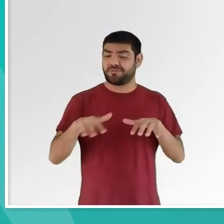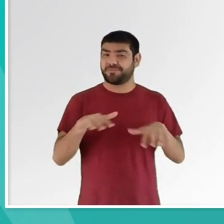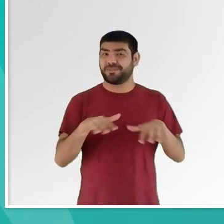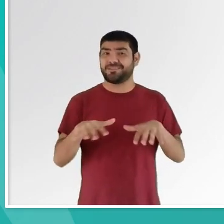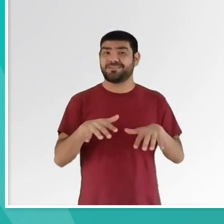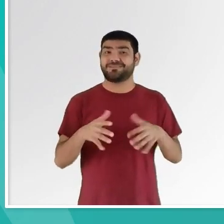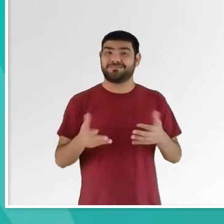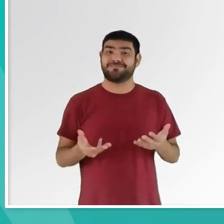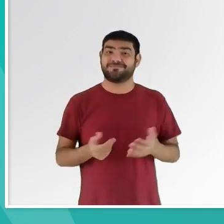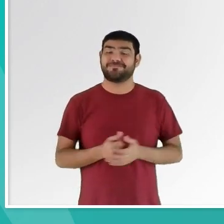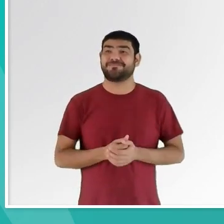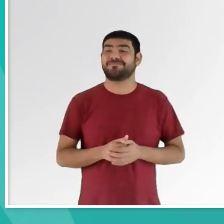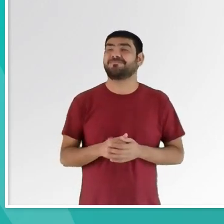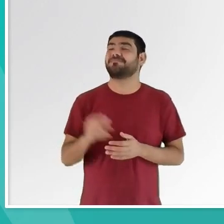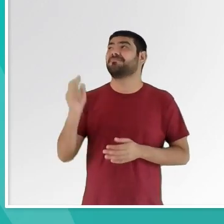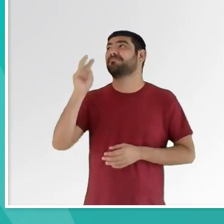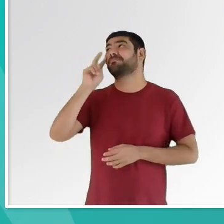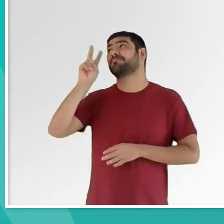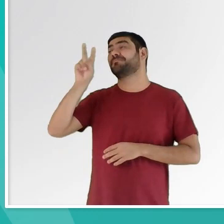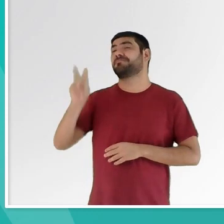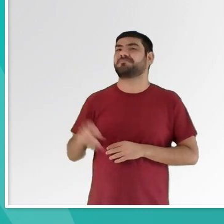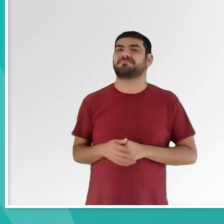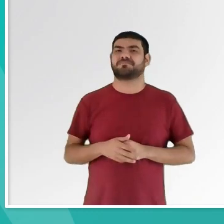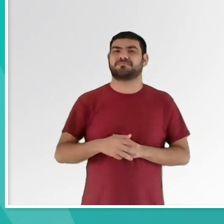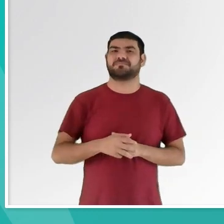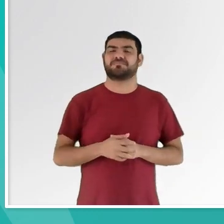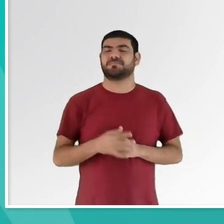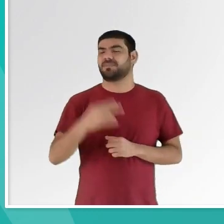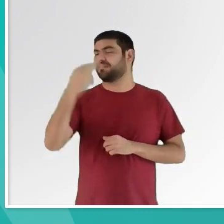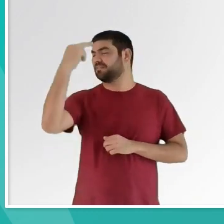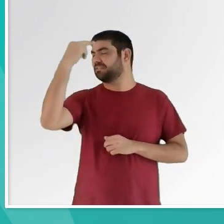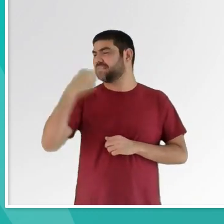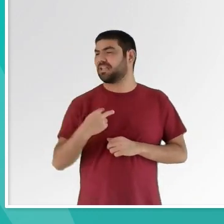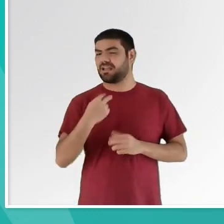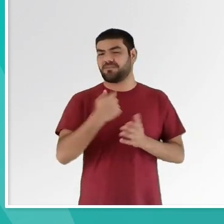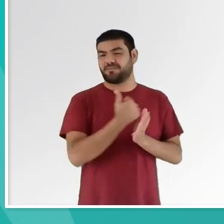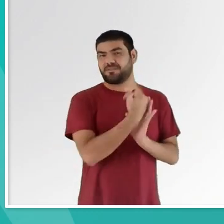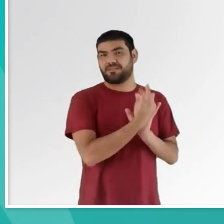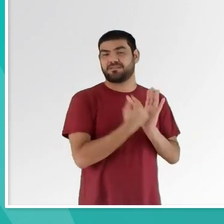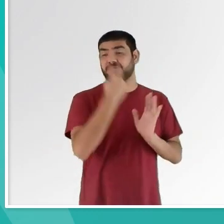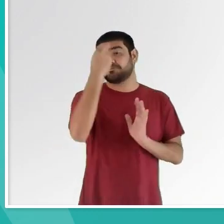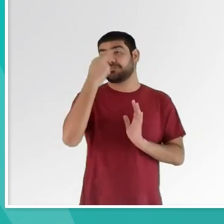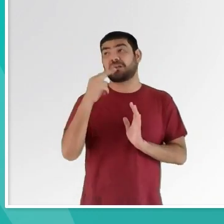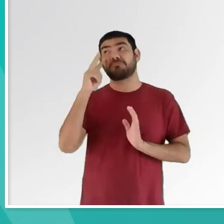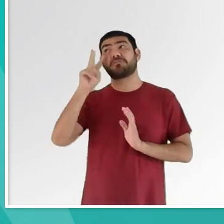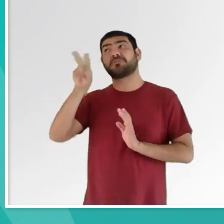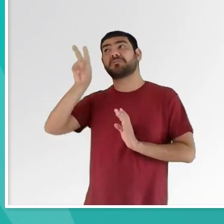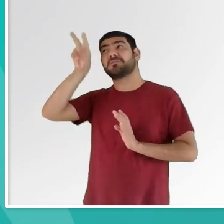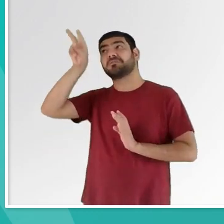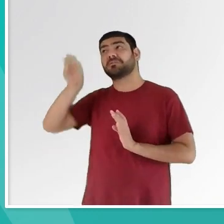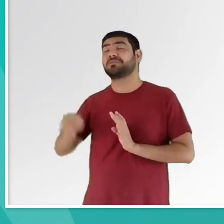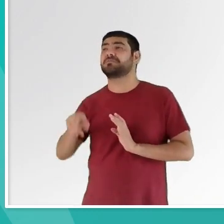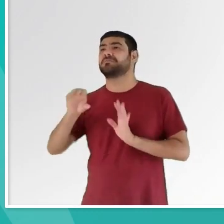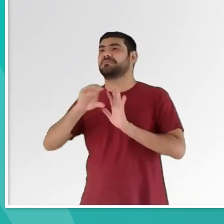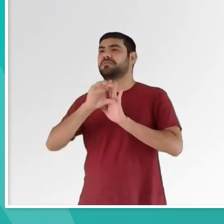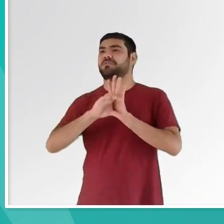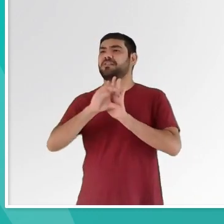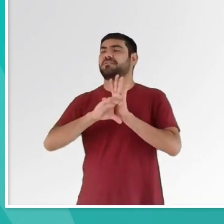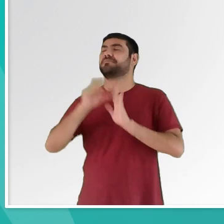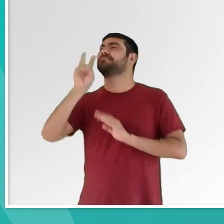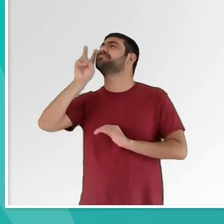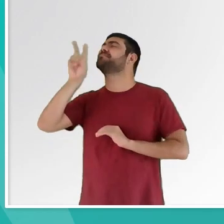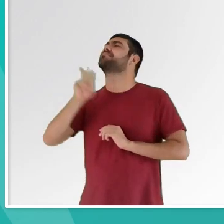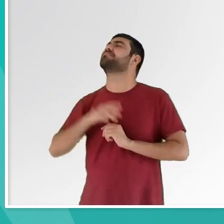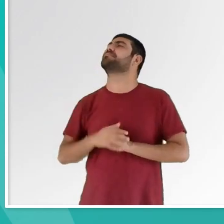Também nós temos o desenho cego. O que é o desenho cego? Vamos ver o conceito? Vamos lá? Desenho cego é